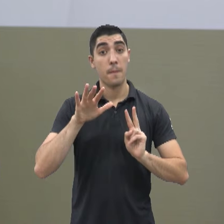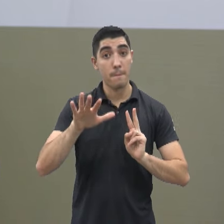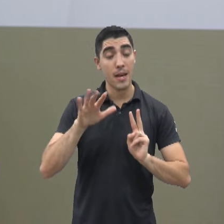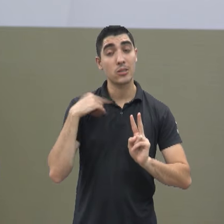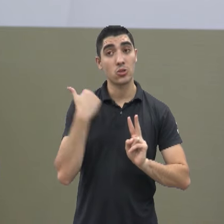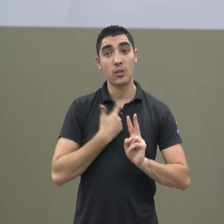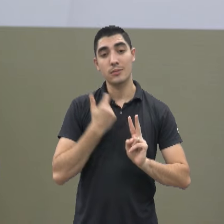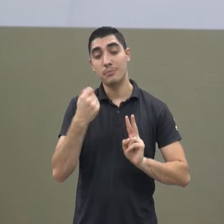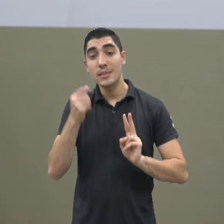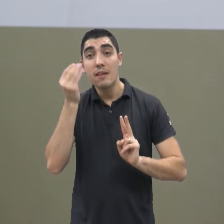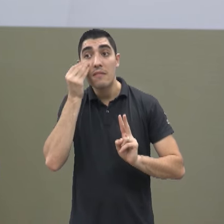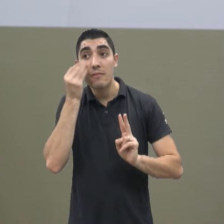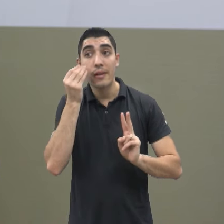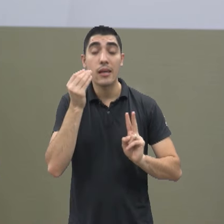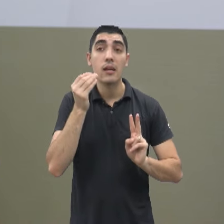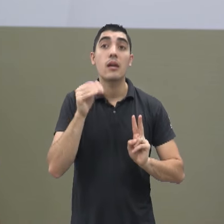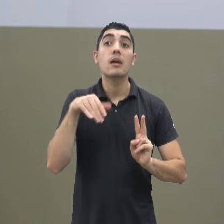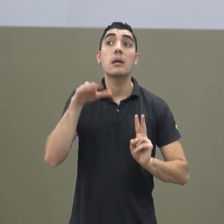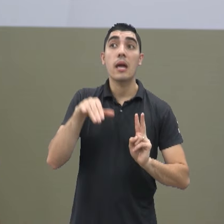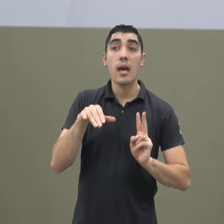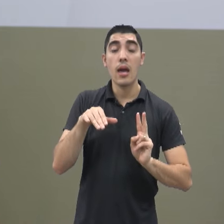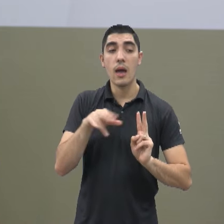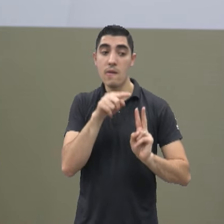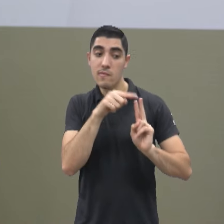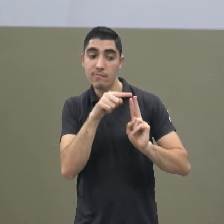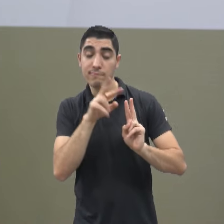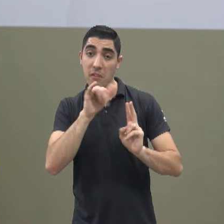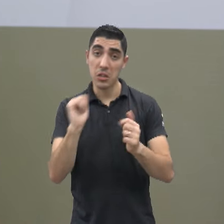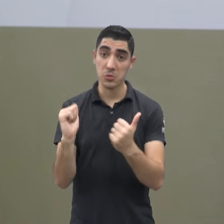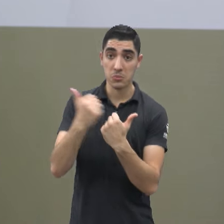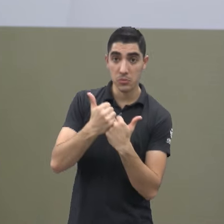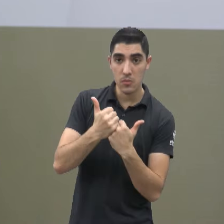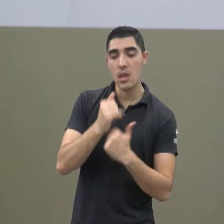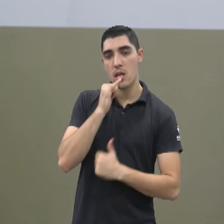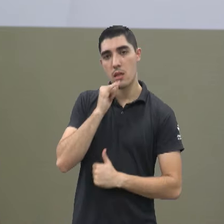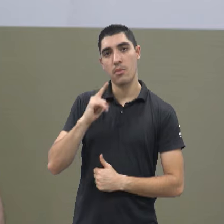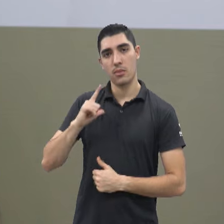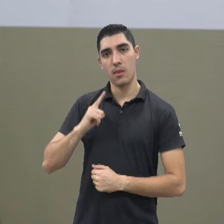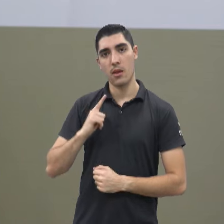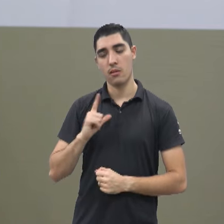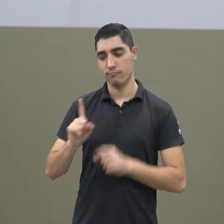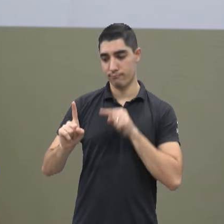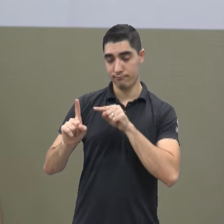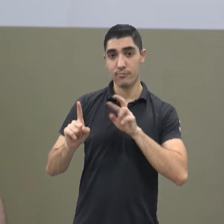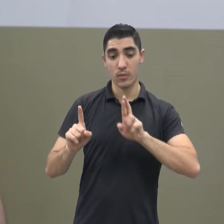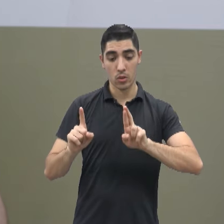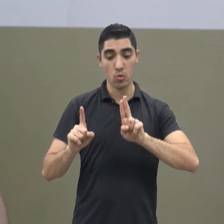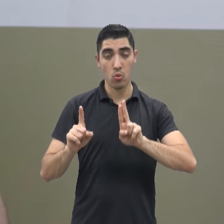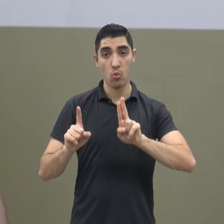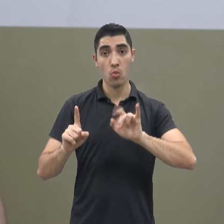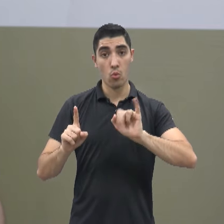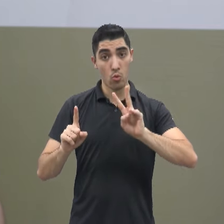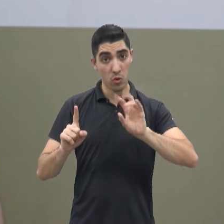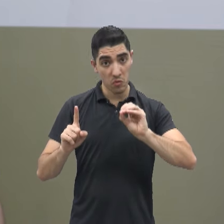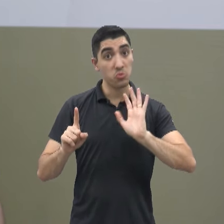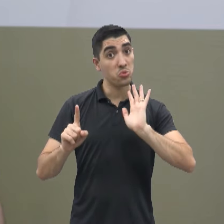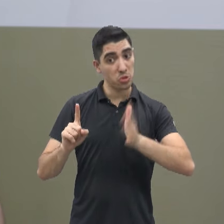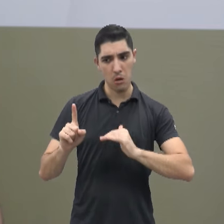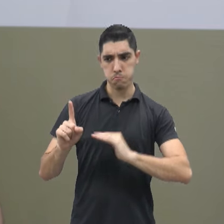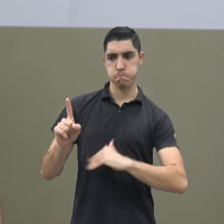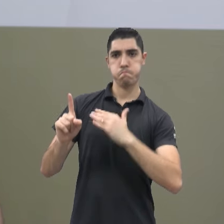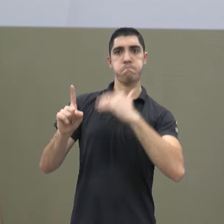precisa, onde realmente a gente precisa. Eu acho que o Ruivo teve uma crescente durante a competição e eu acho que foi o